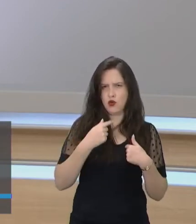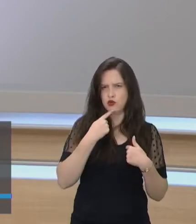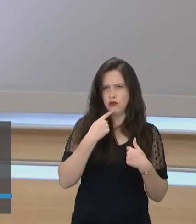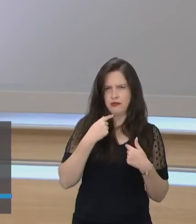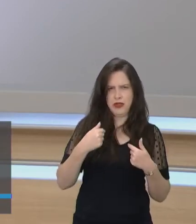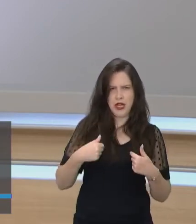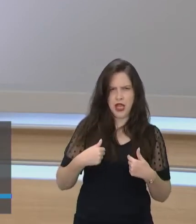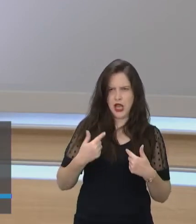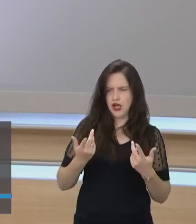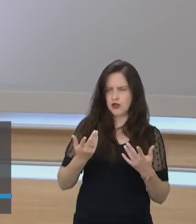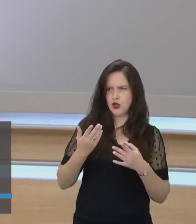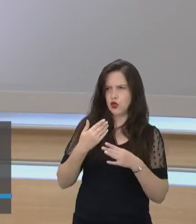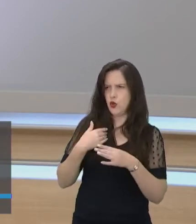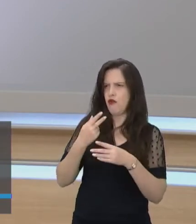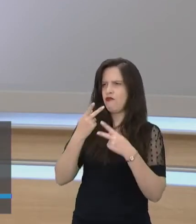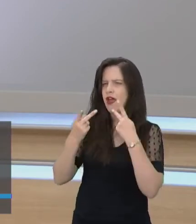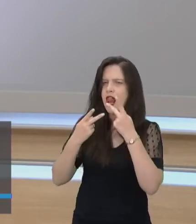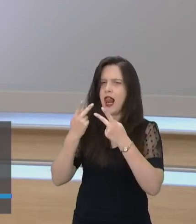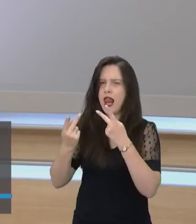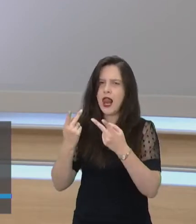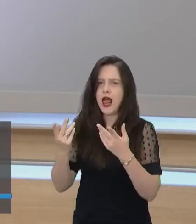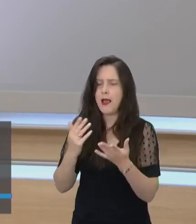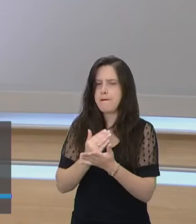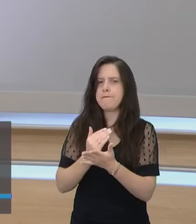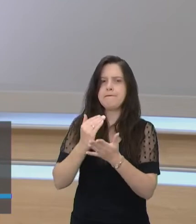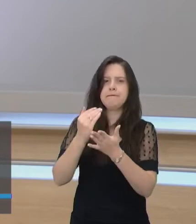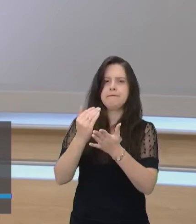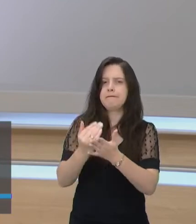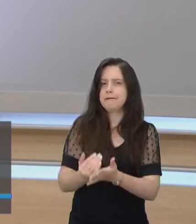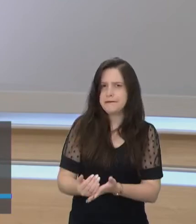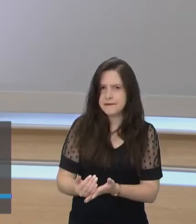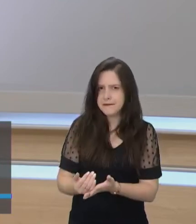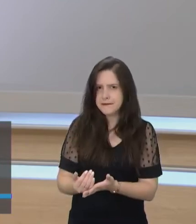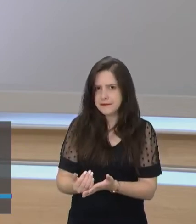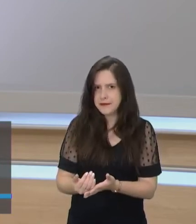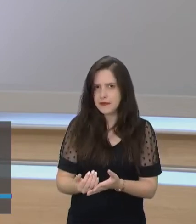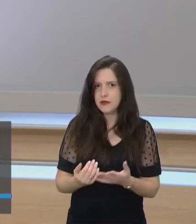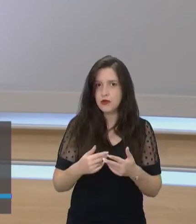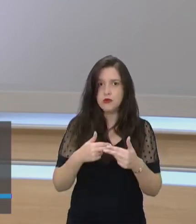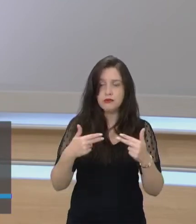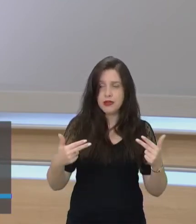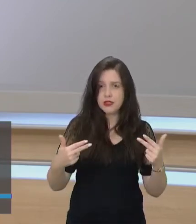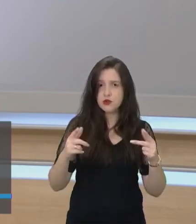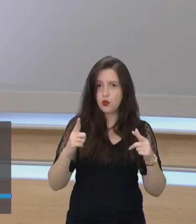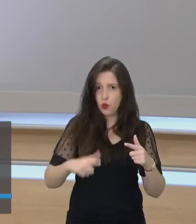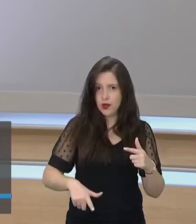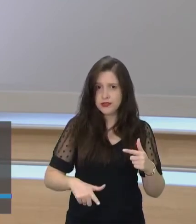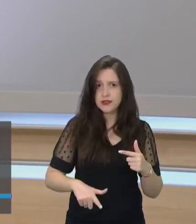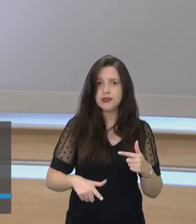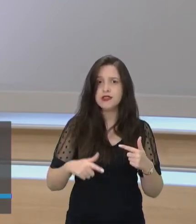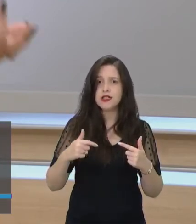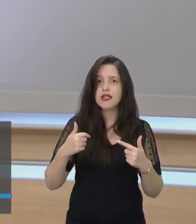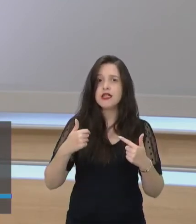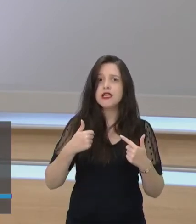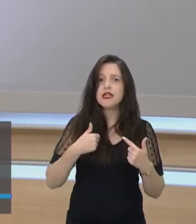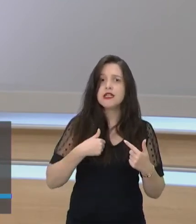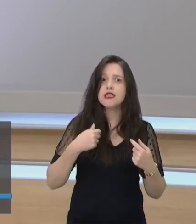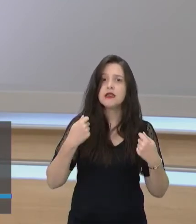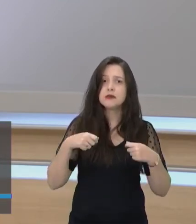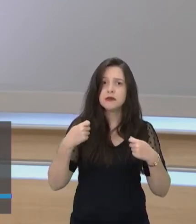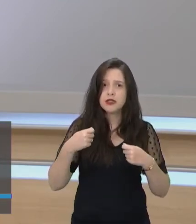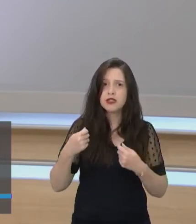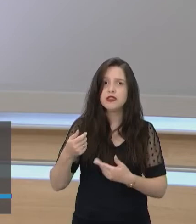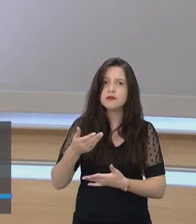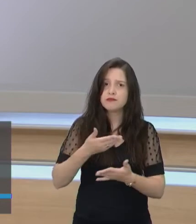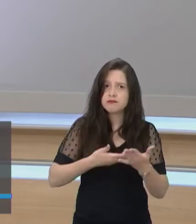mais lixo no Natal, comprando mais comidas ou comprando presentes, enfim, mais coisas, mas vamos dizer, é um país inteiro